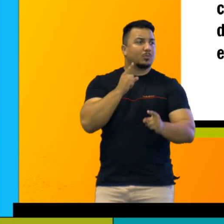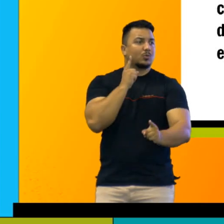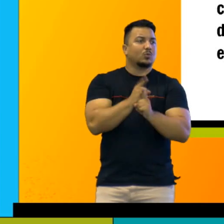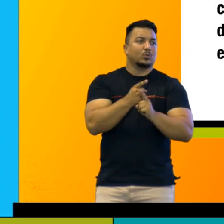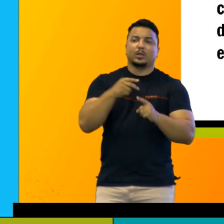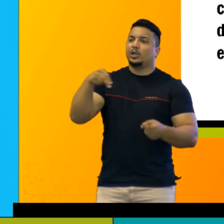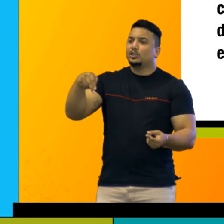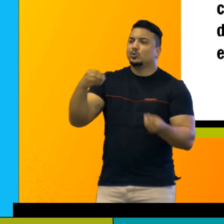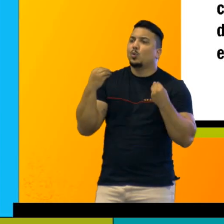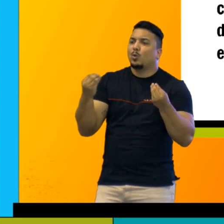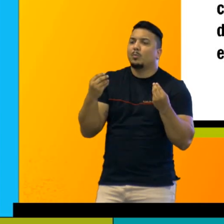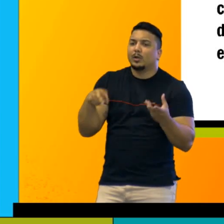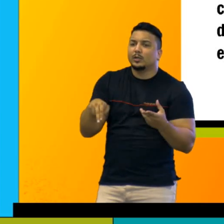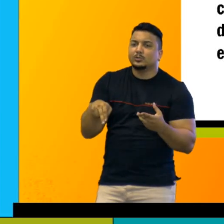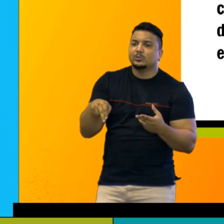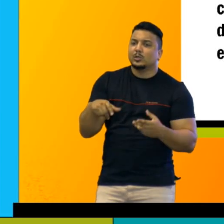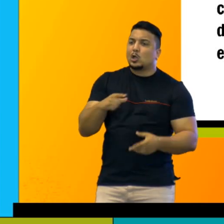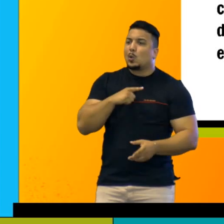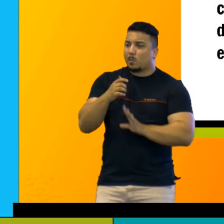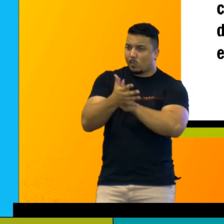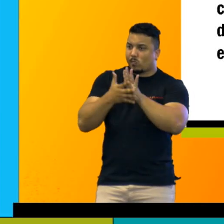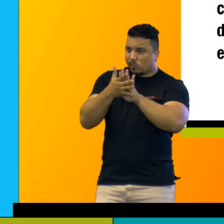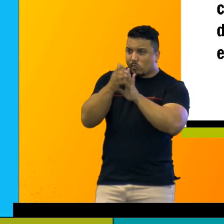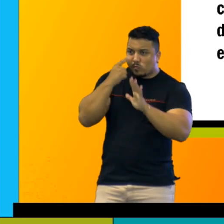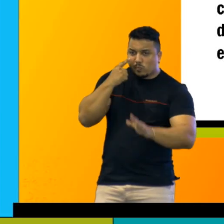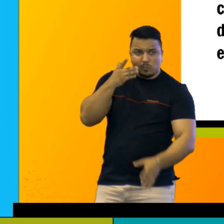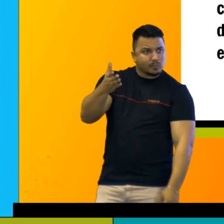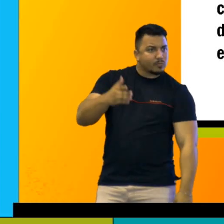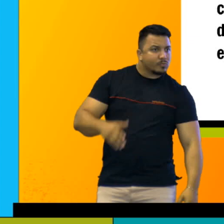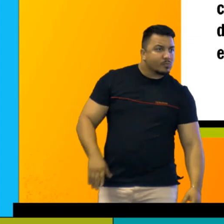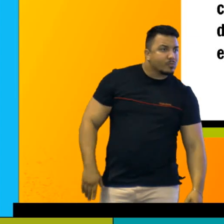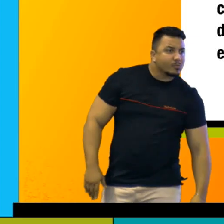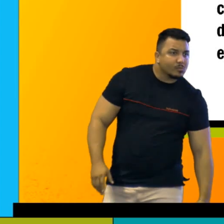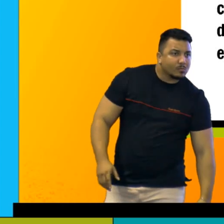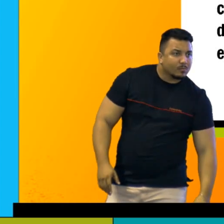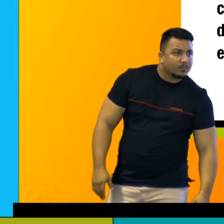N? Olha no texto. Como?